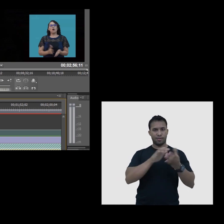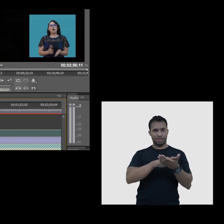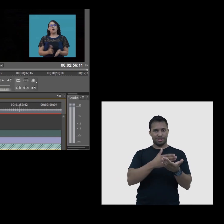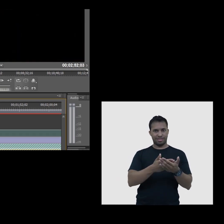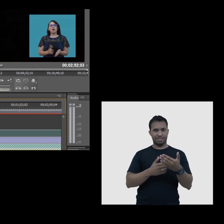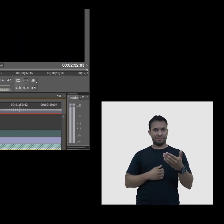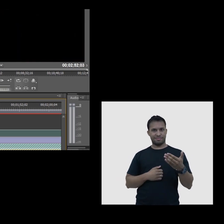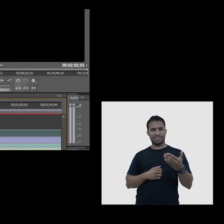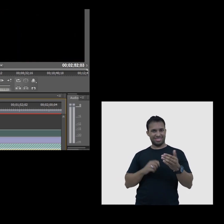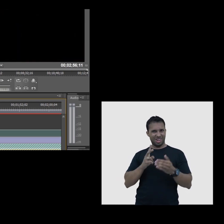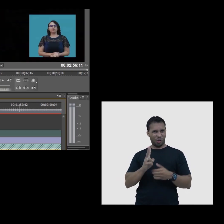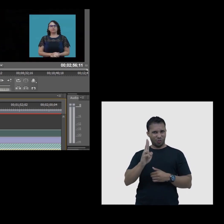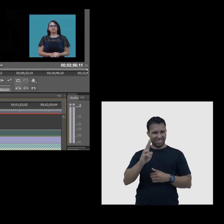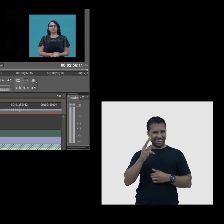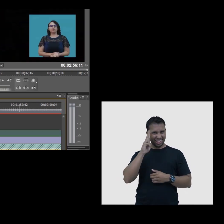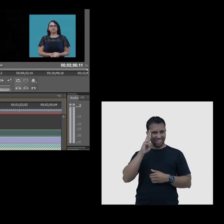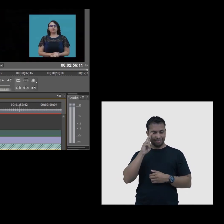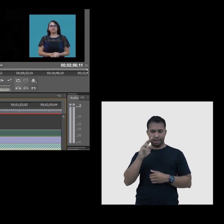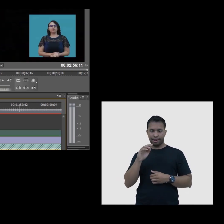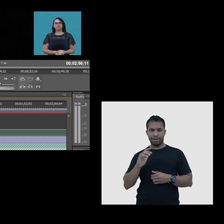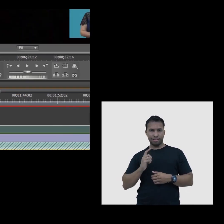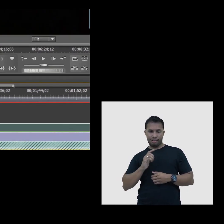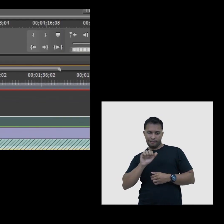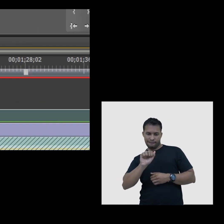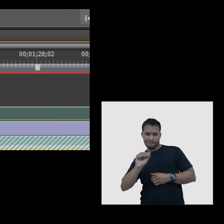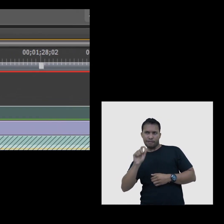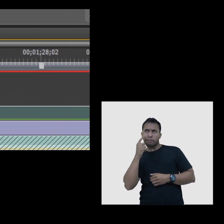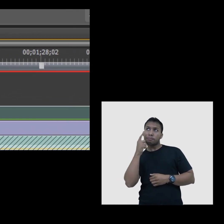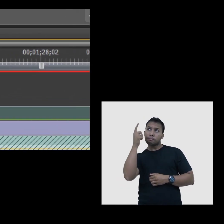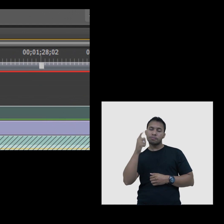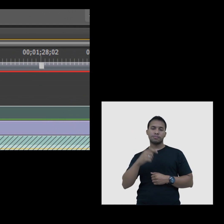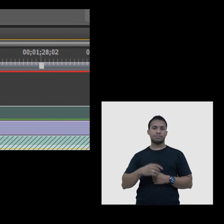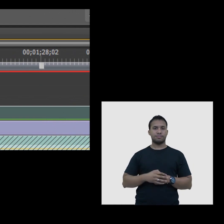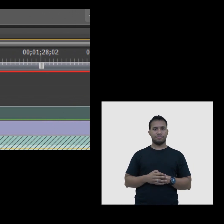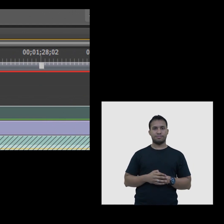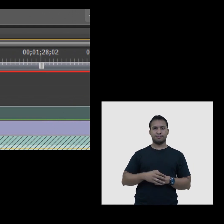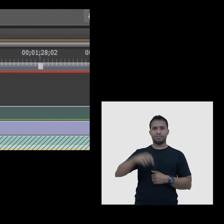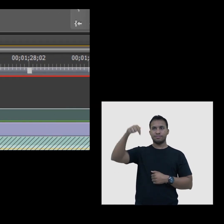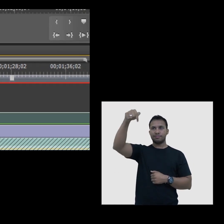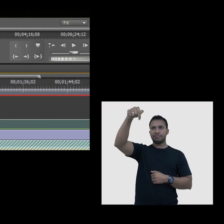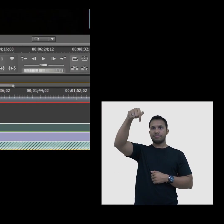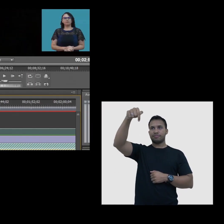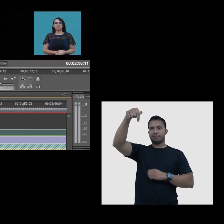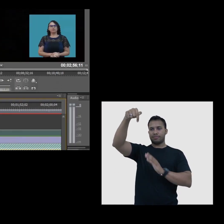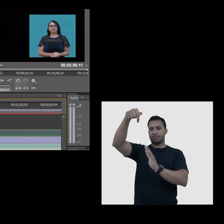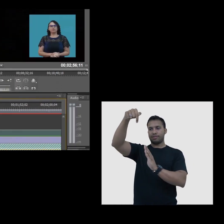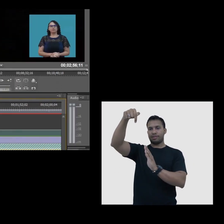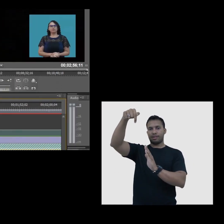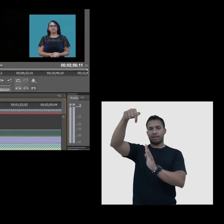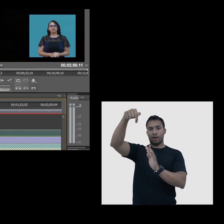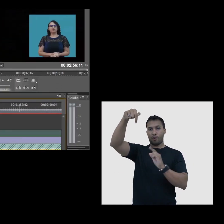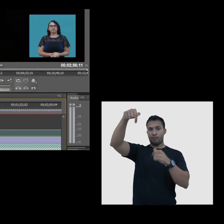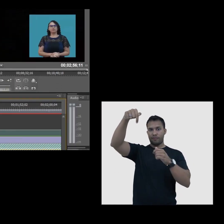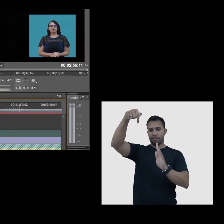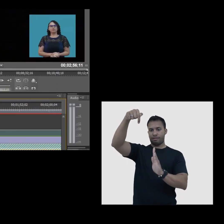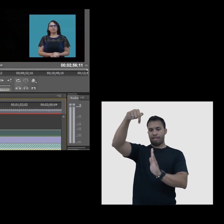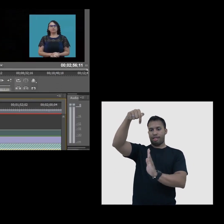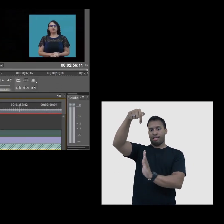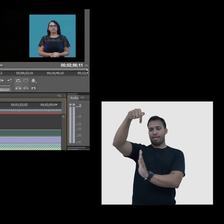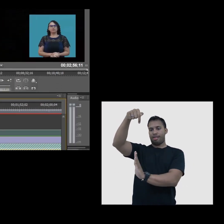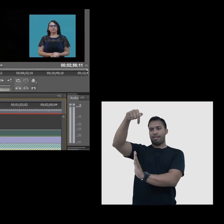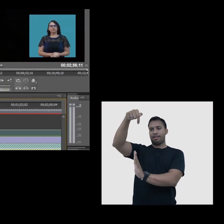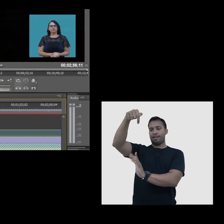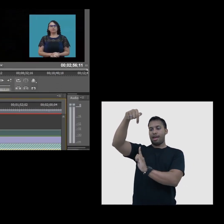intérprete, clicar nele para começar após a agulha. Pronto. Ou seja, a partir daqui